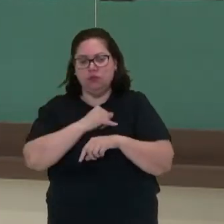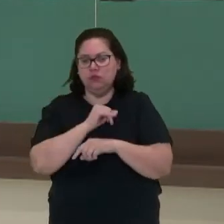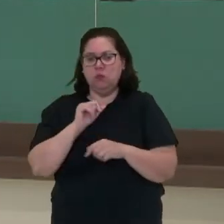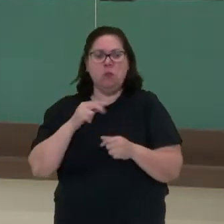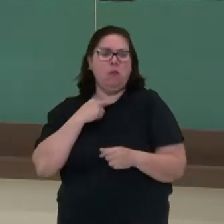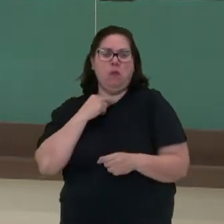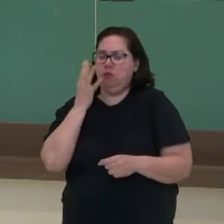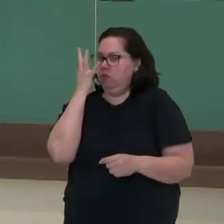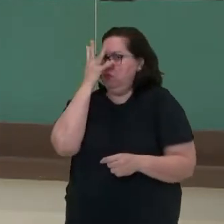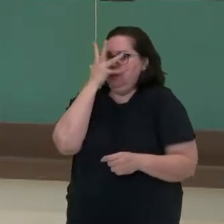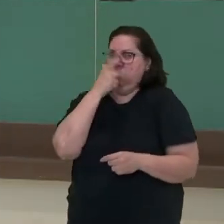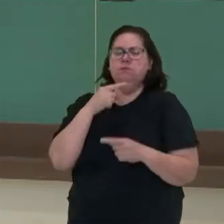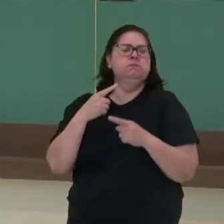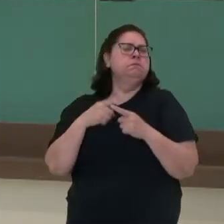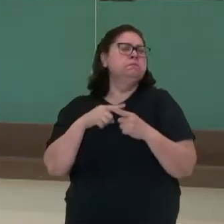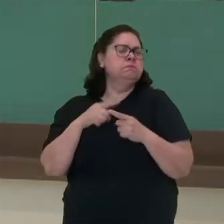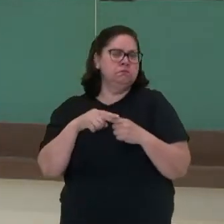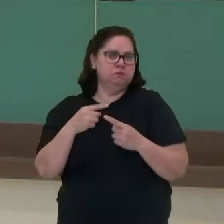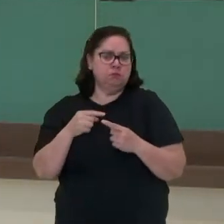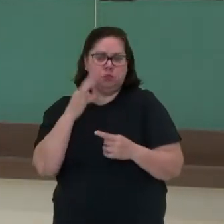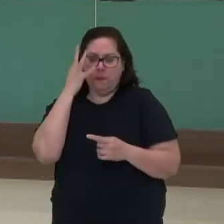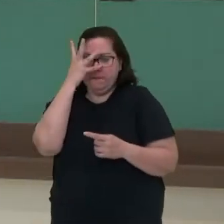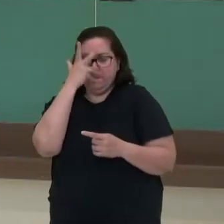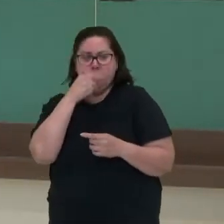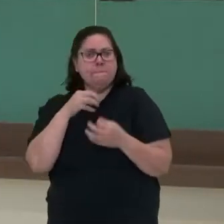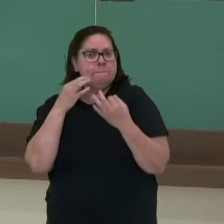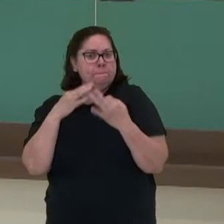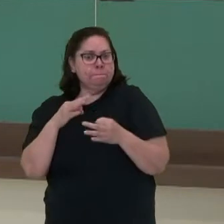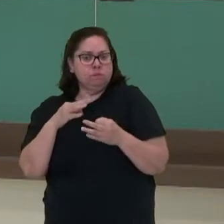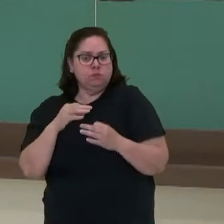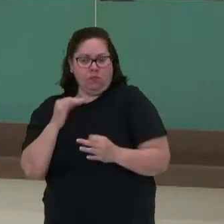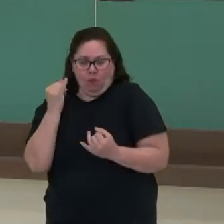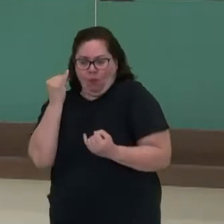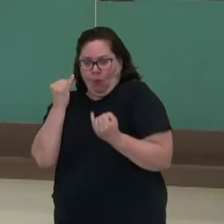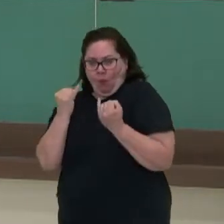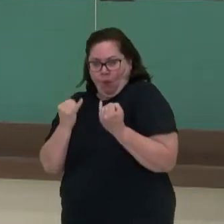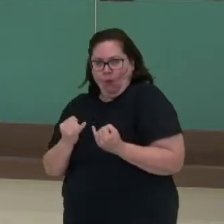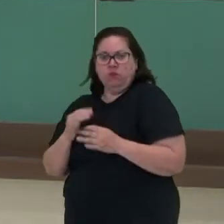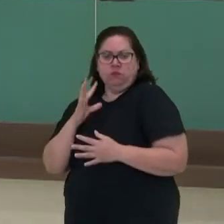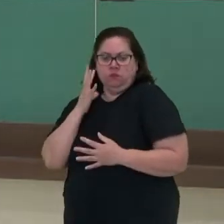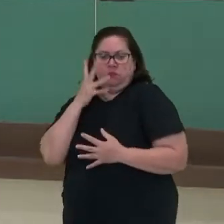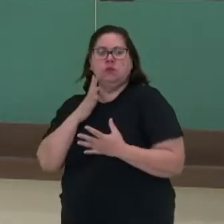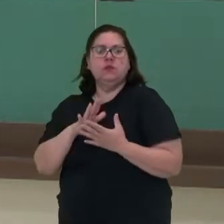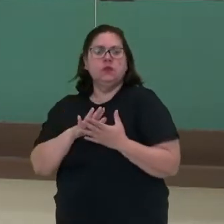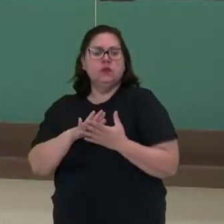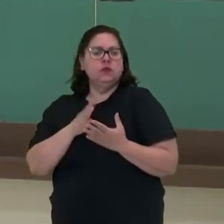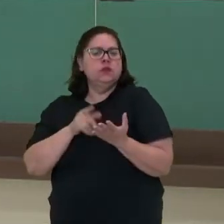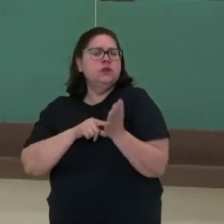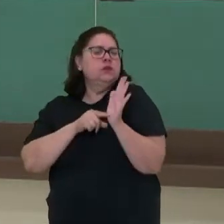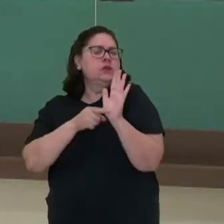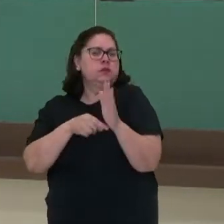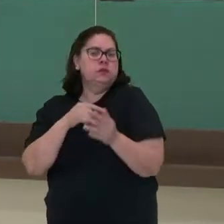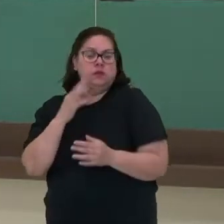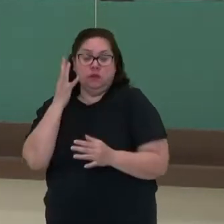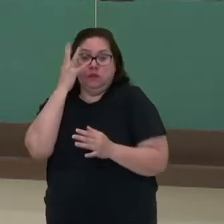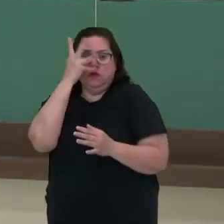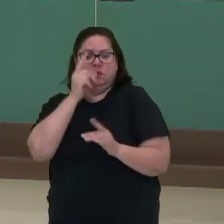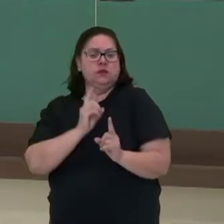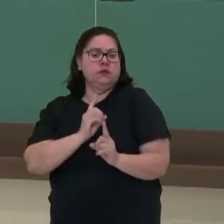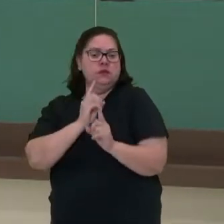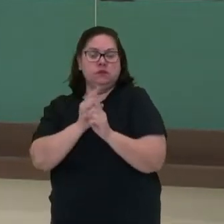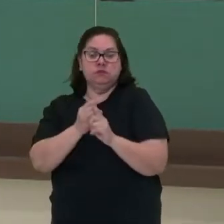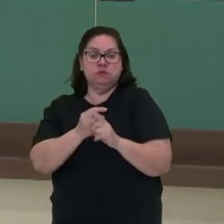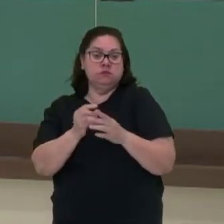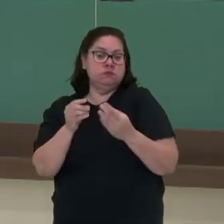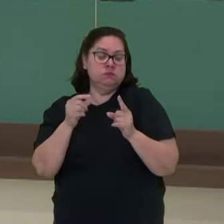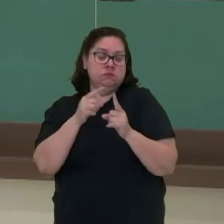bela? Por que que para ser bela tem que ser aquele magérrimo? Então ela está mostrando isso, porque a beleza você vai encontrar de várias